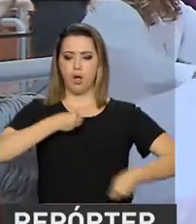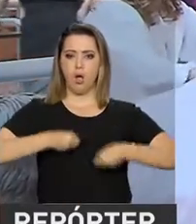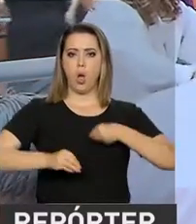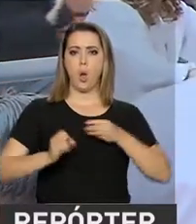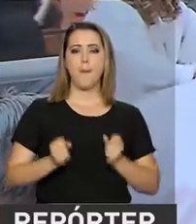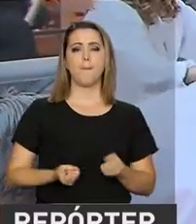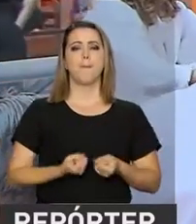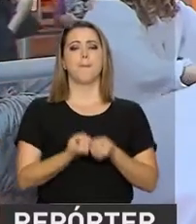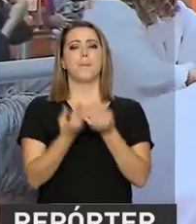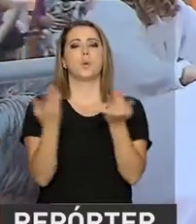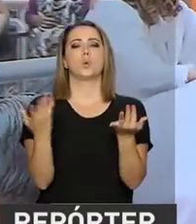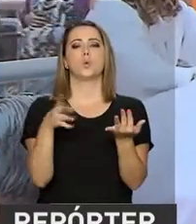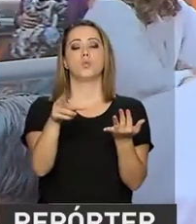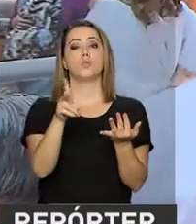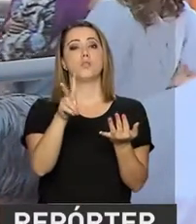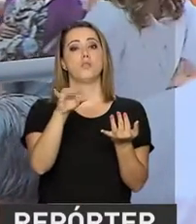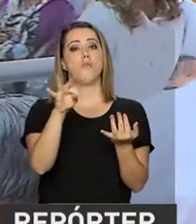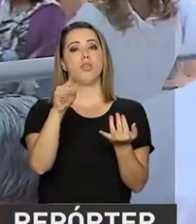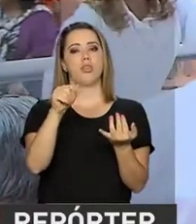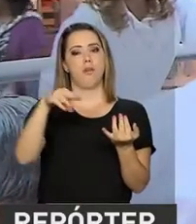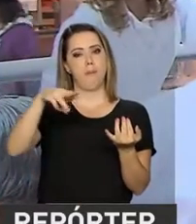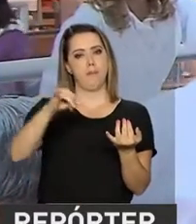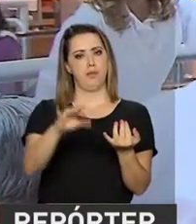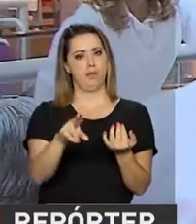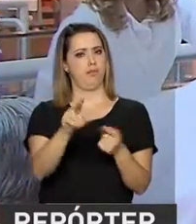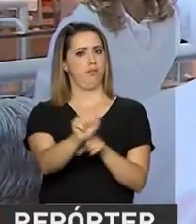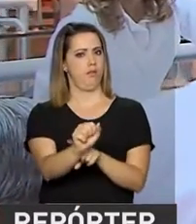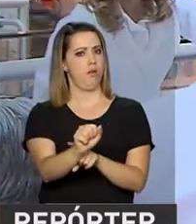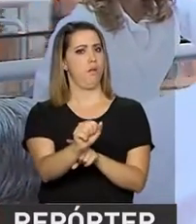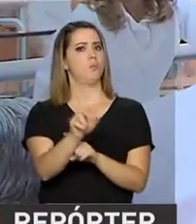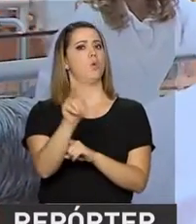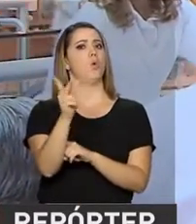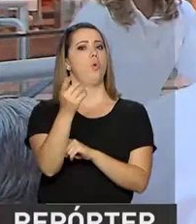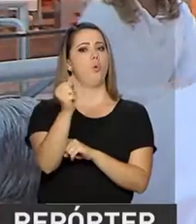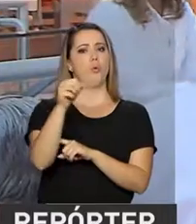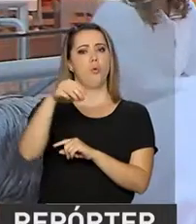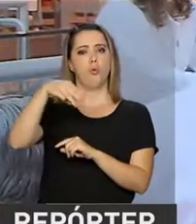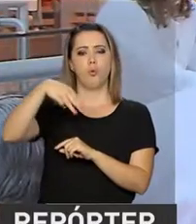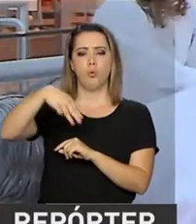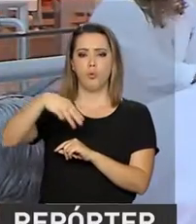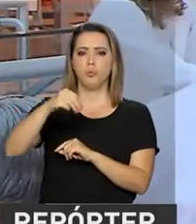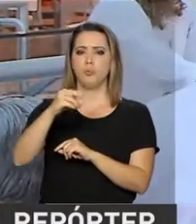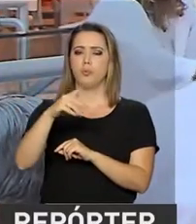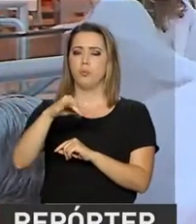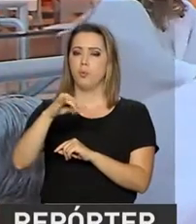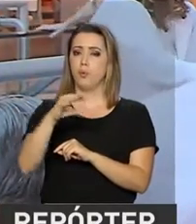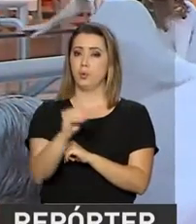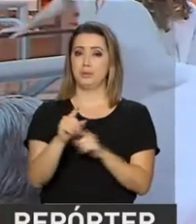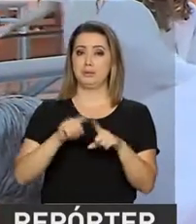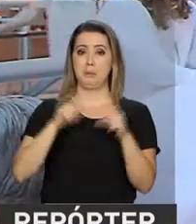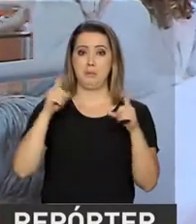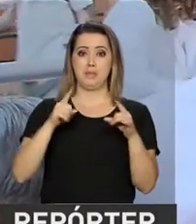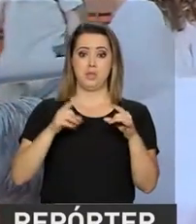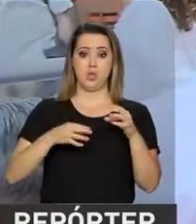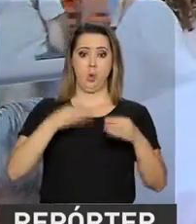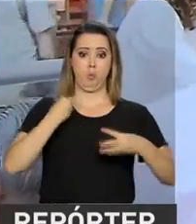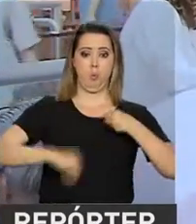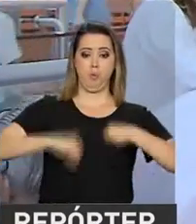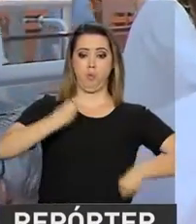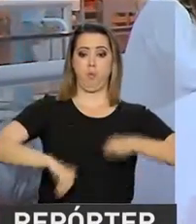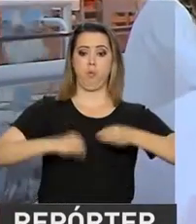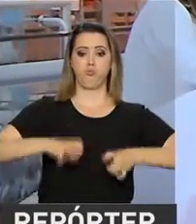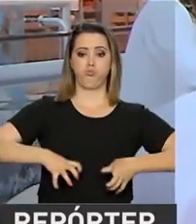d produção de alguns hormônios natureza esteróide ele faz parte da parede celular o problema está em recesso